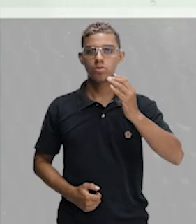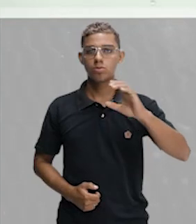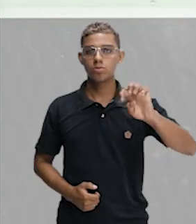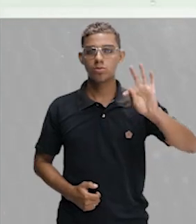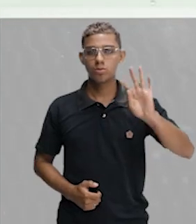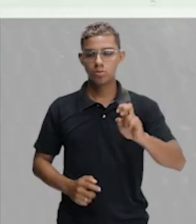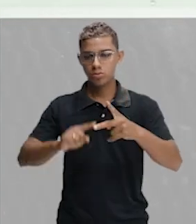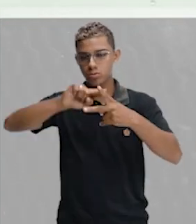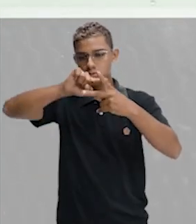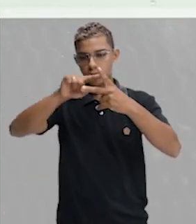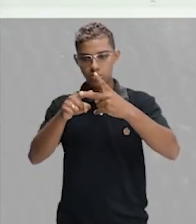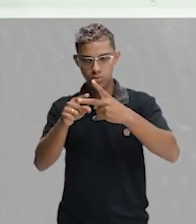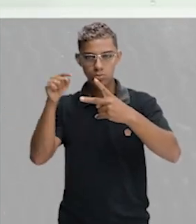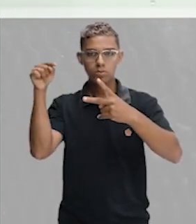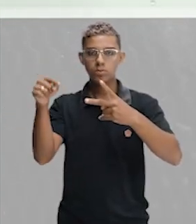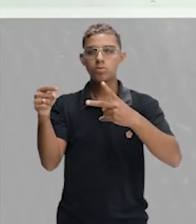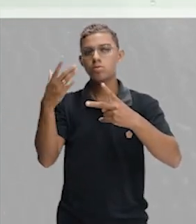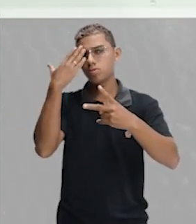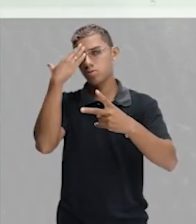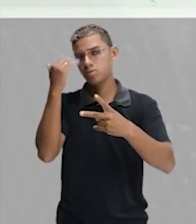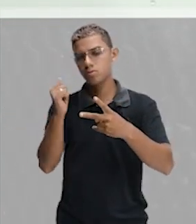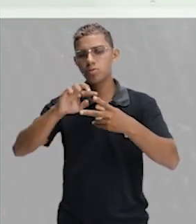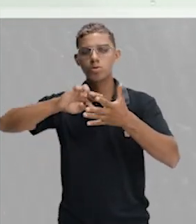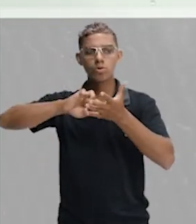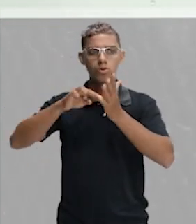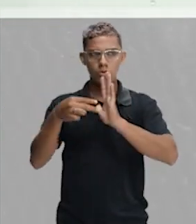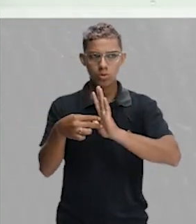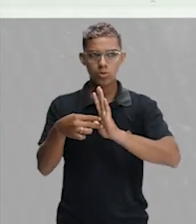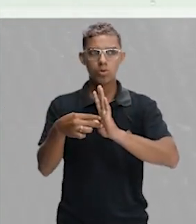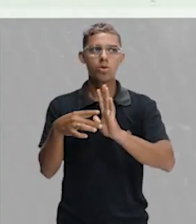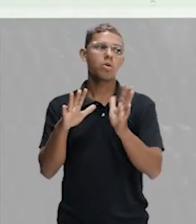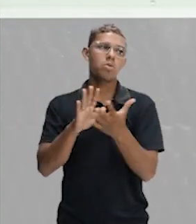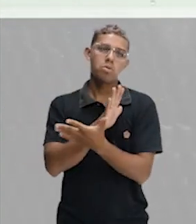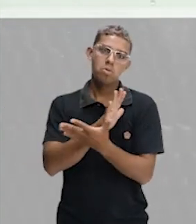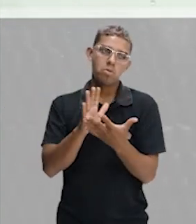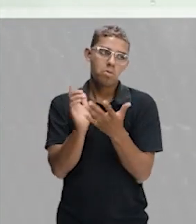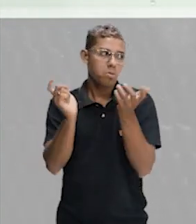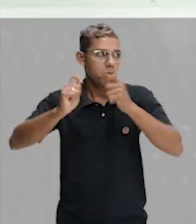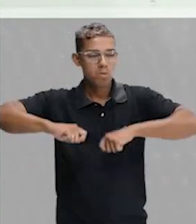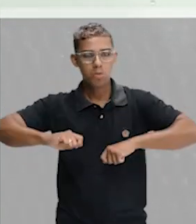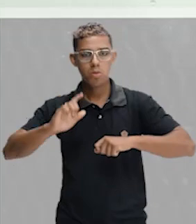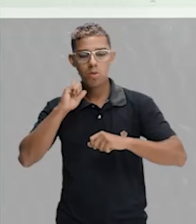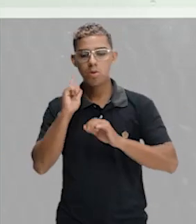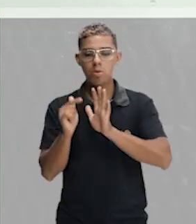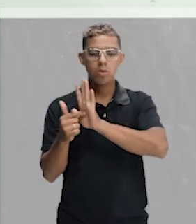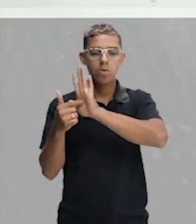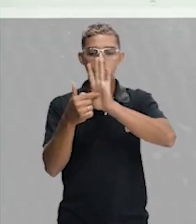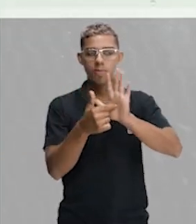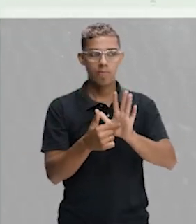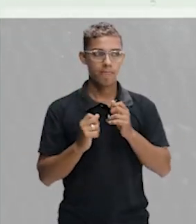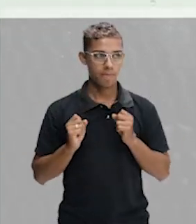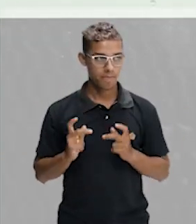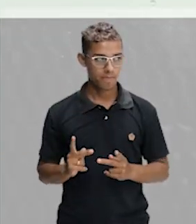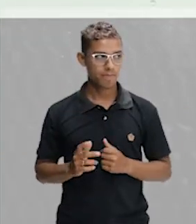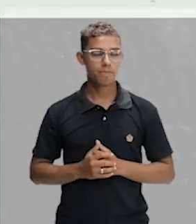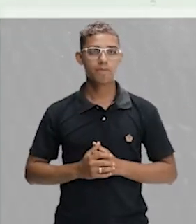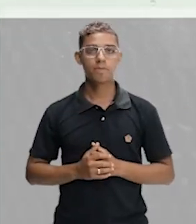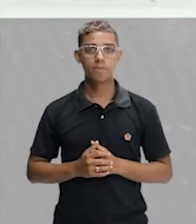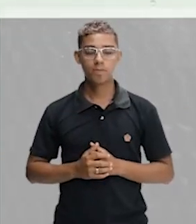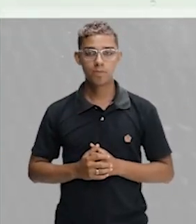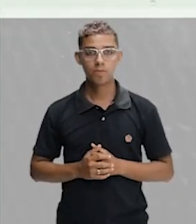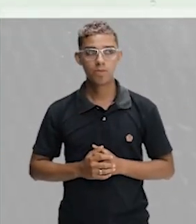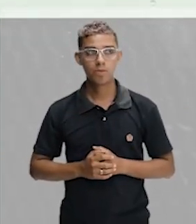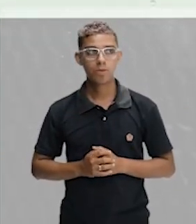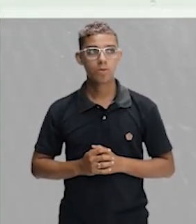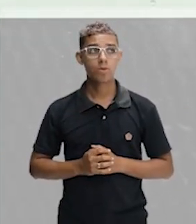conceito o que que é o coeficiente angular e as situações em que ele pode aparecer Beleza então veja bem